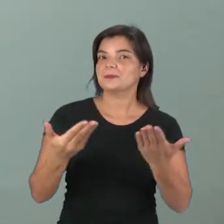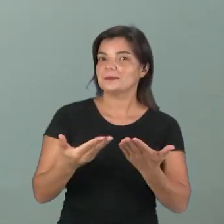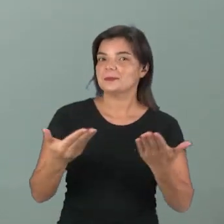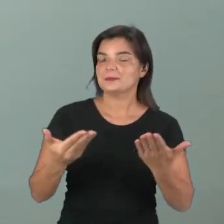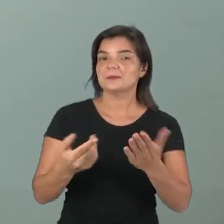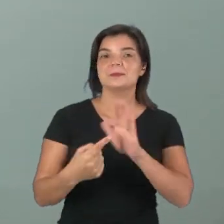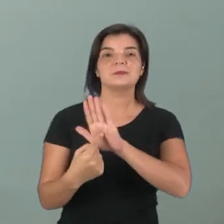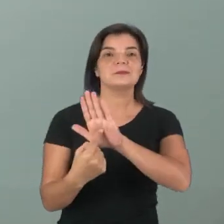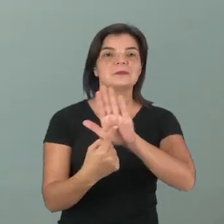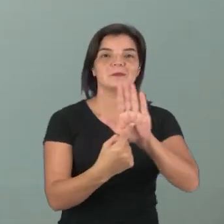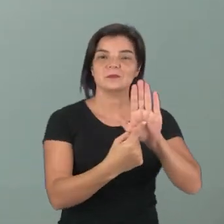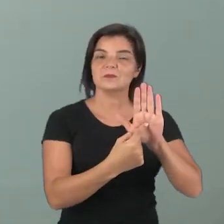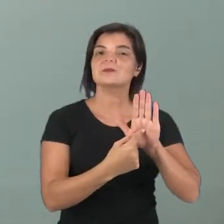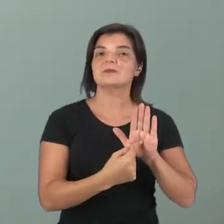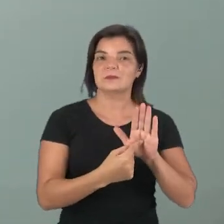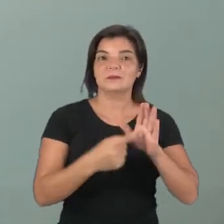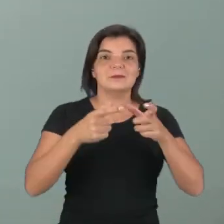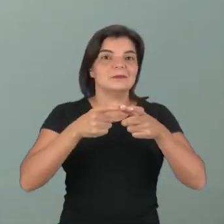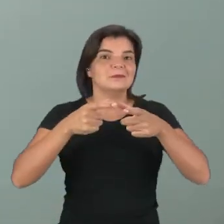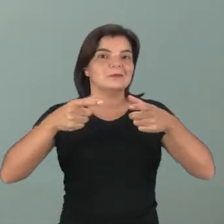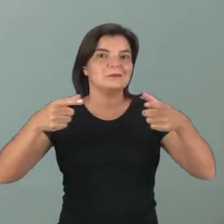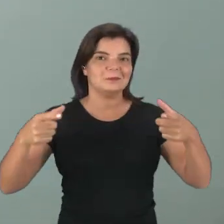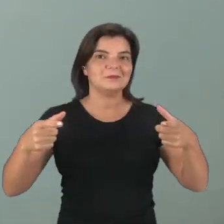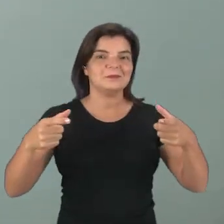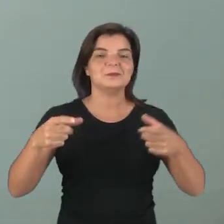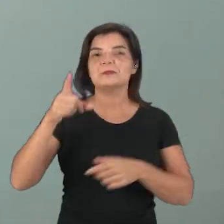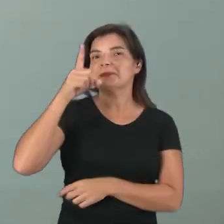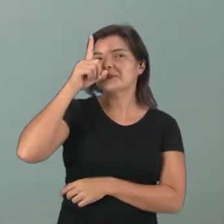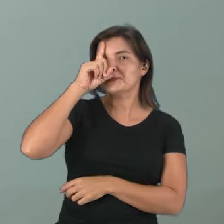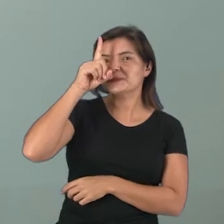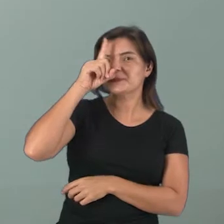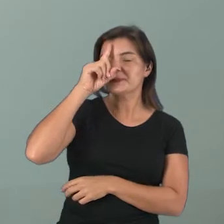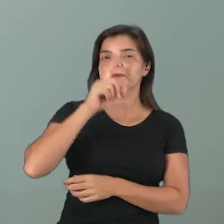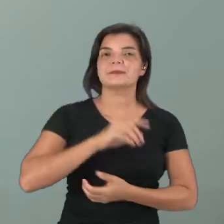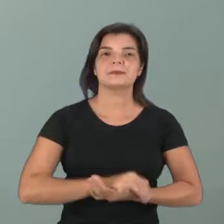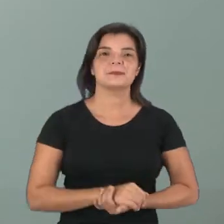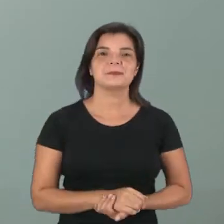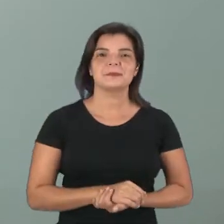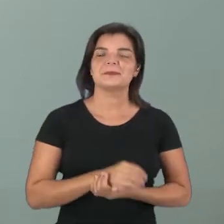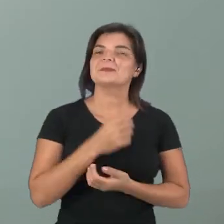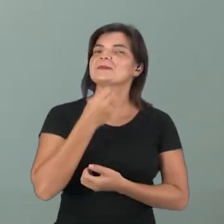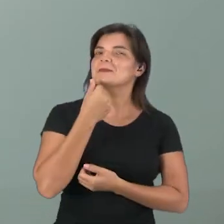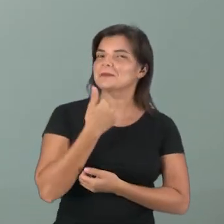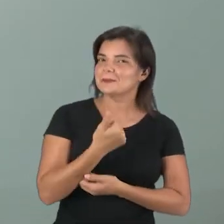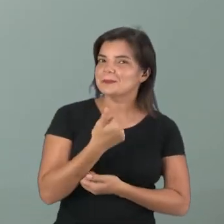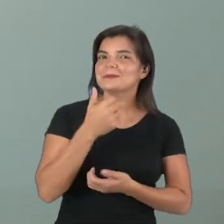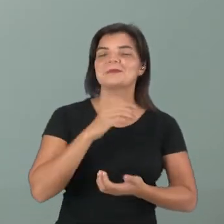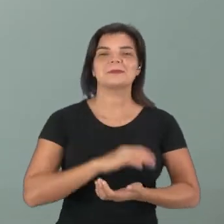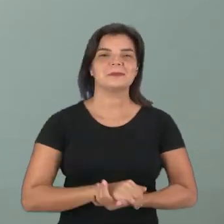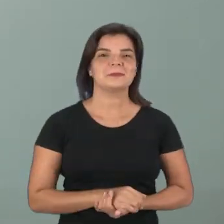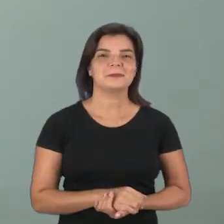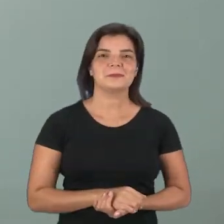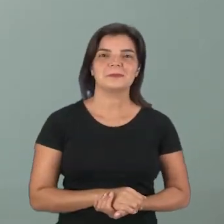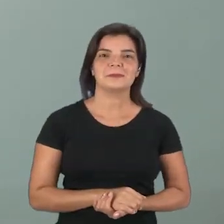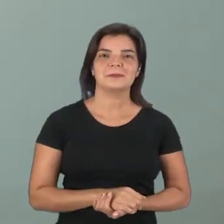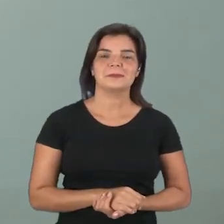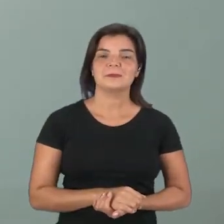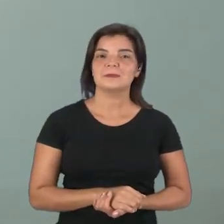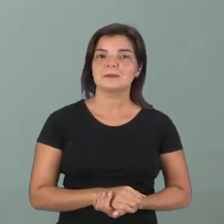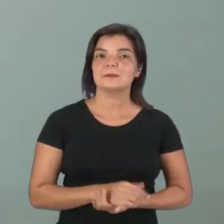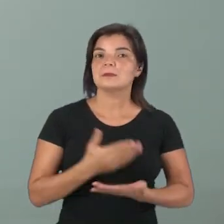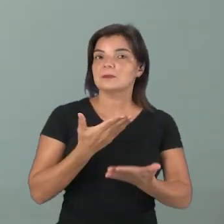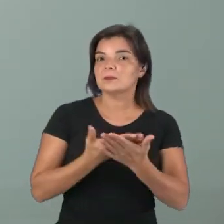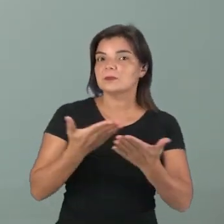vamos identificar grandezas no nosso cotidiano. Muito bem, queridos alunos.